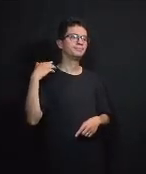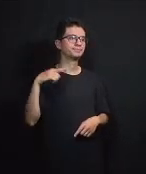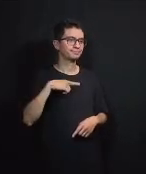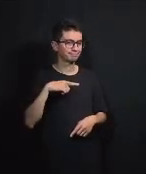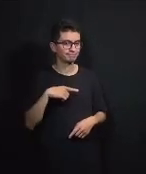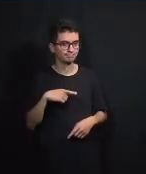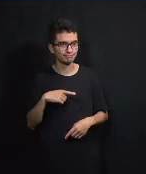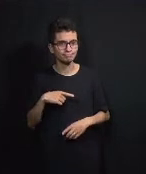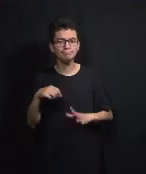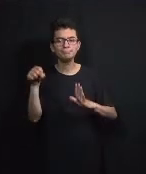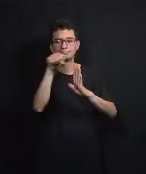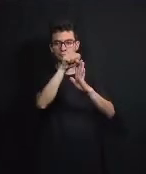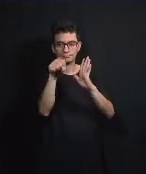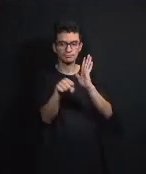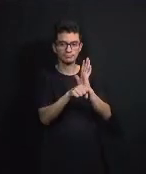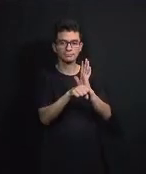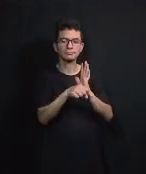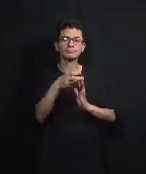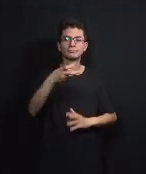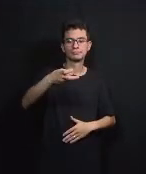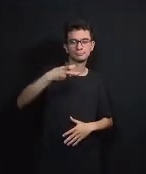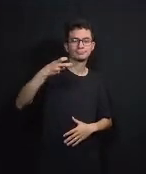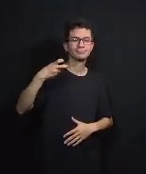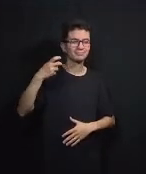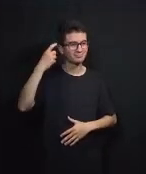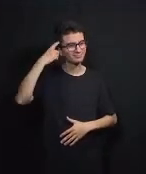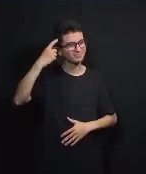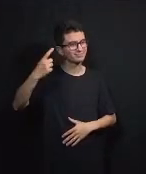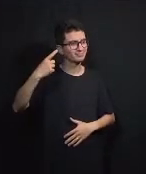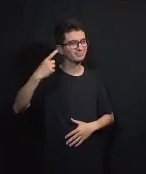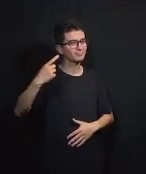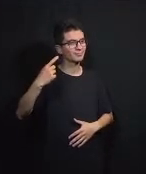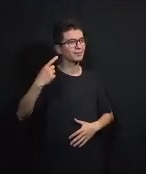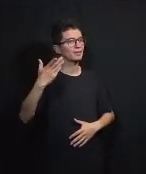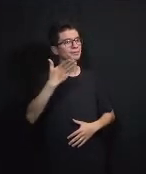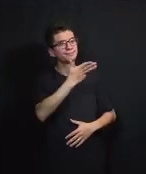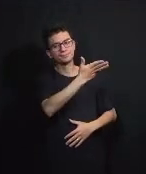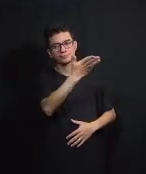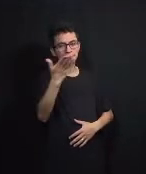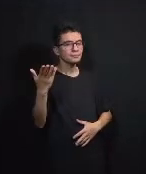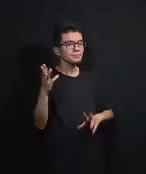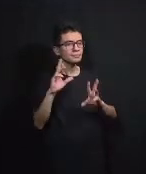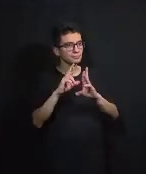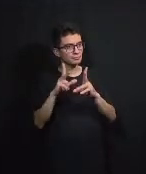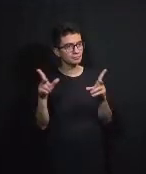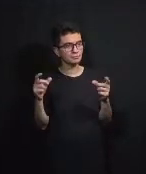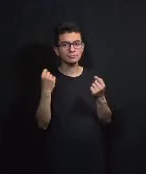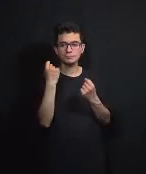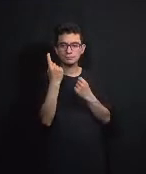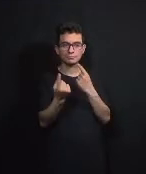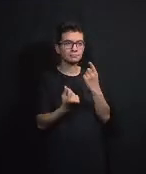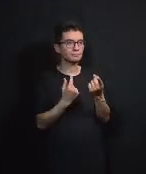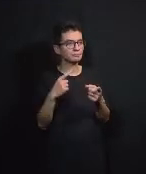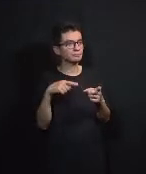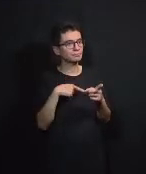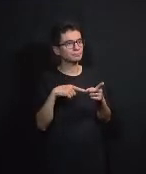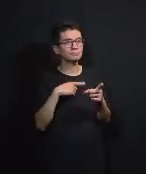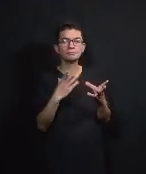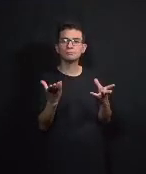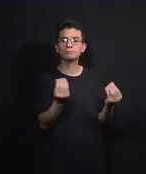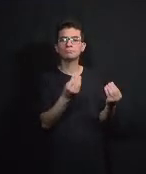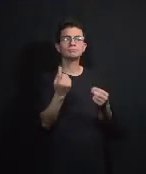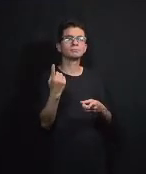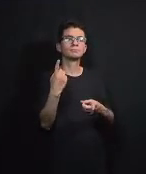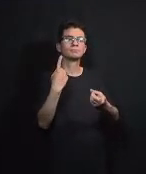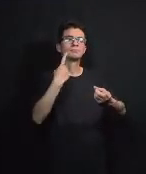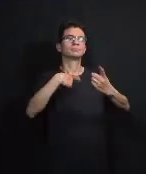eu sou do século XX, né? Imagine essa gente. Então, nós temos uma parte da sociedade que avançou muito nos